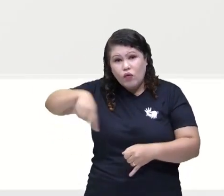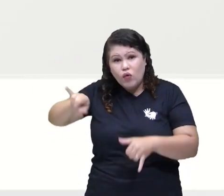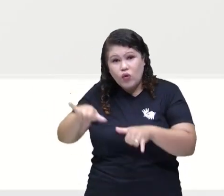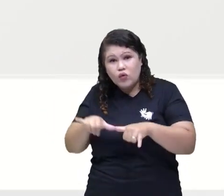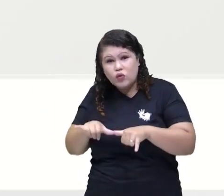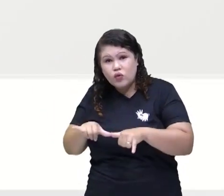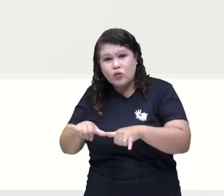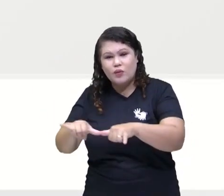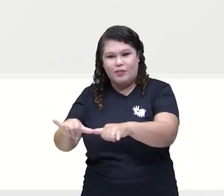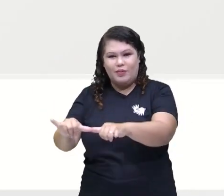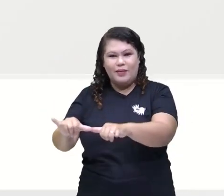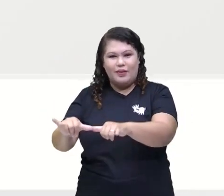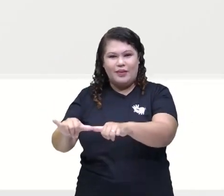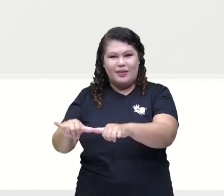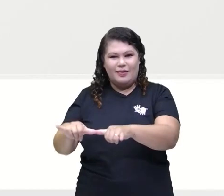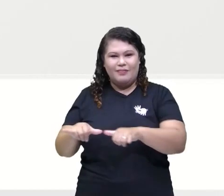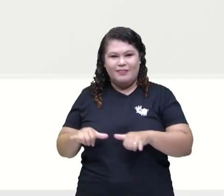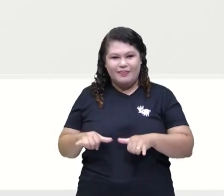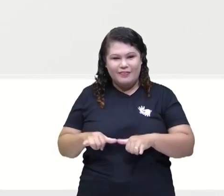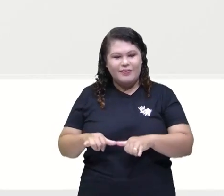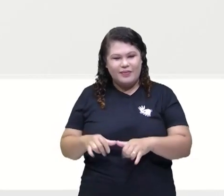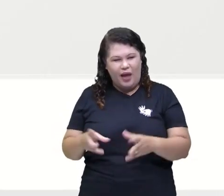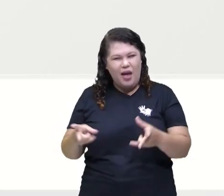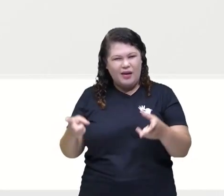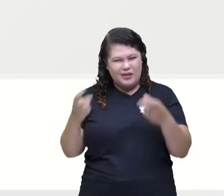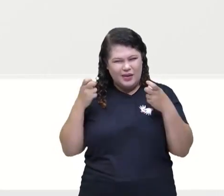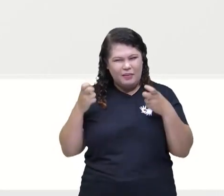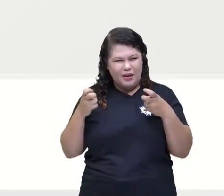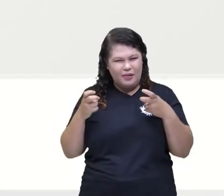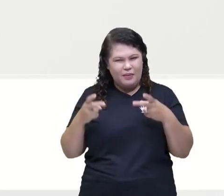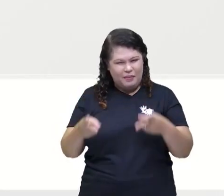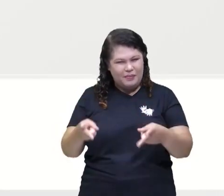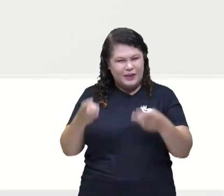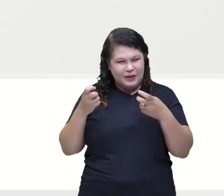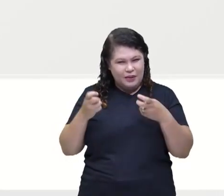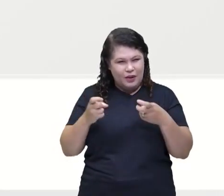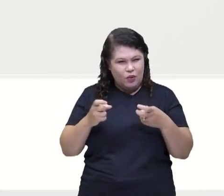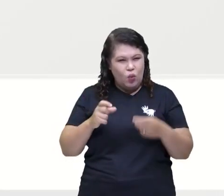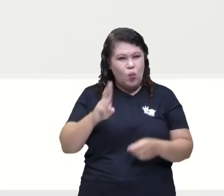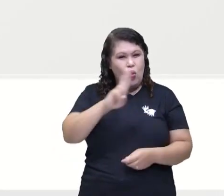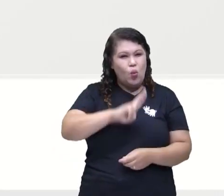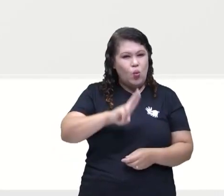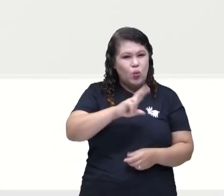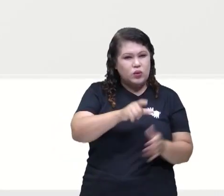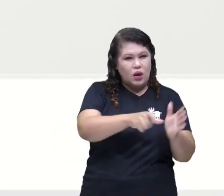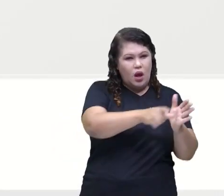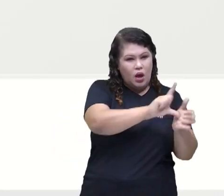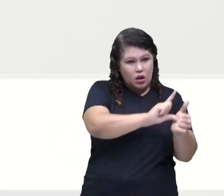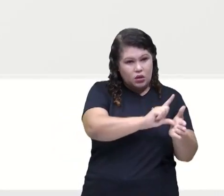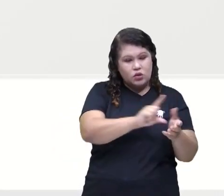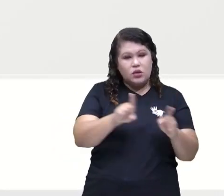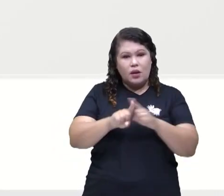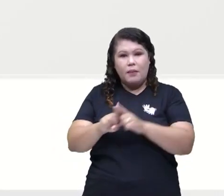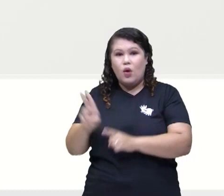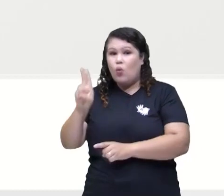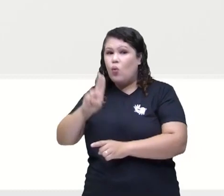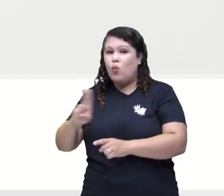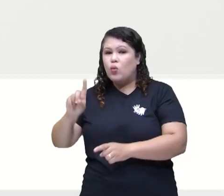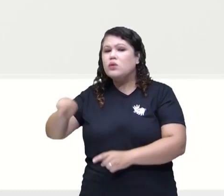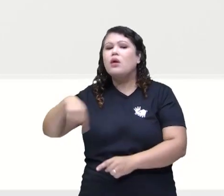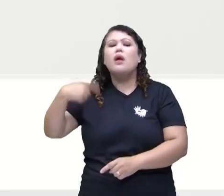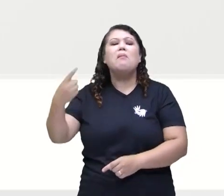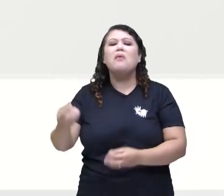supermercado. Olha só. Estão percebendo que as duas palavrinhas, elas são usadas no nosso cotidiano?